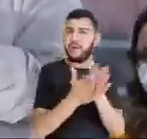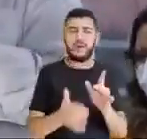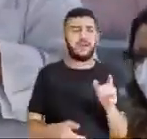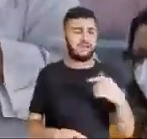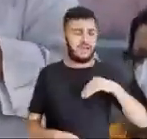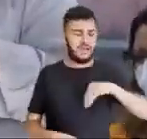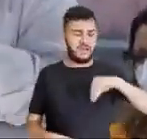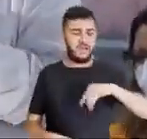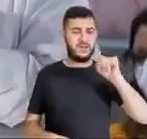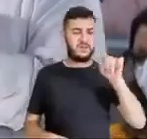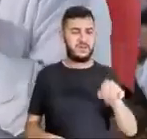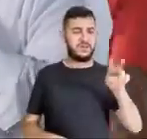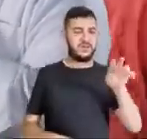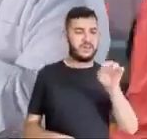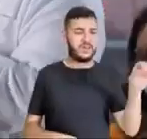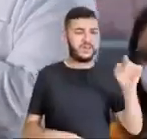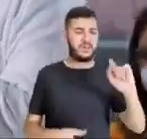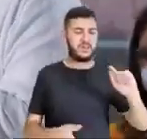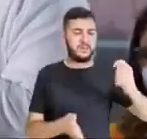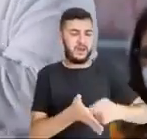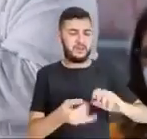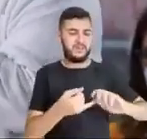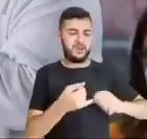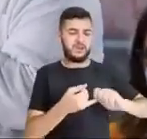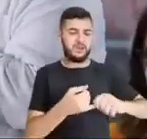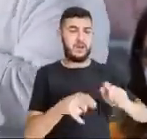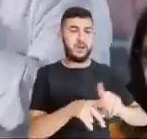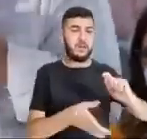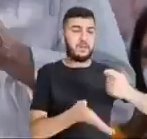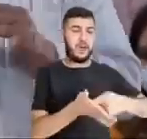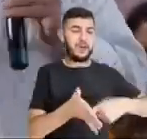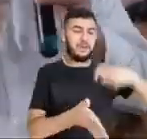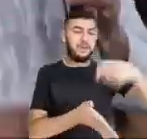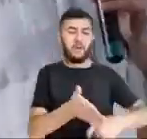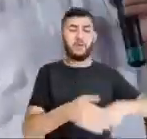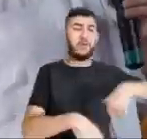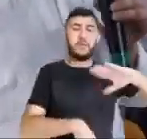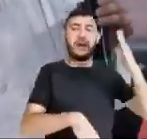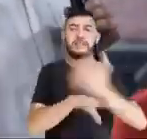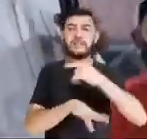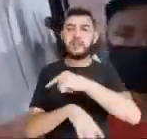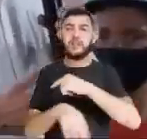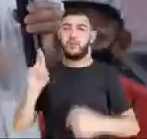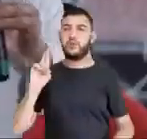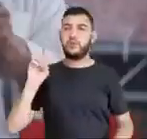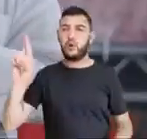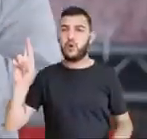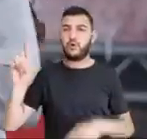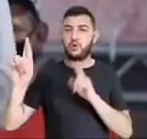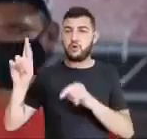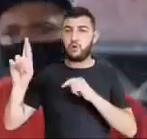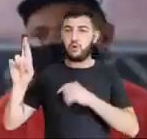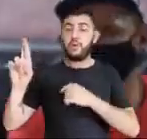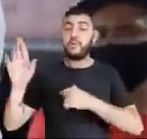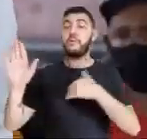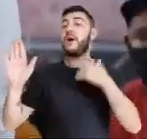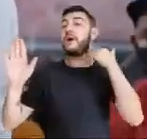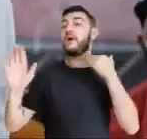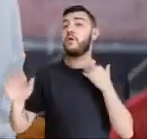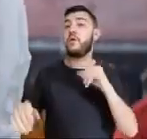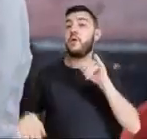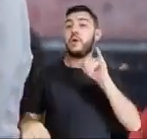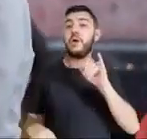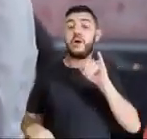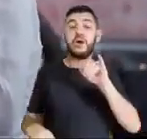mais imposto do que o dono do Itaú, que vai comprar o mesmo quilo de feijão, o mesmo litro de leite. É óbvio que proporcionalmente o pobre está